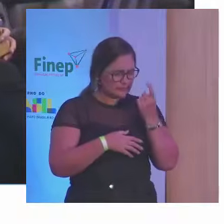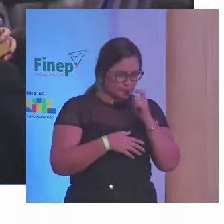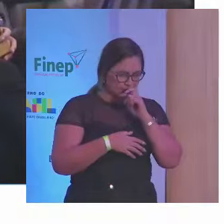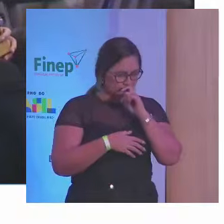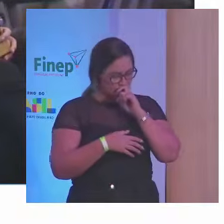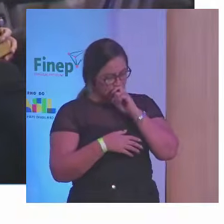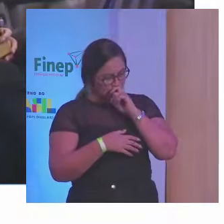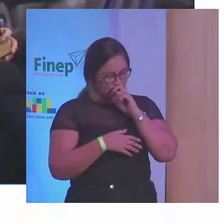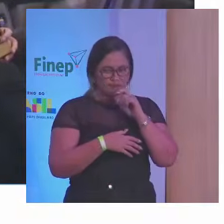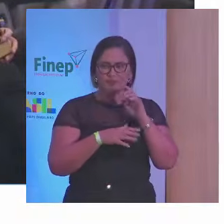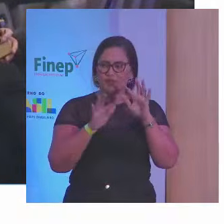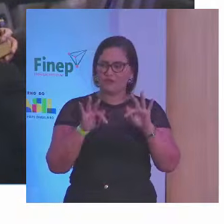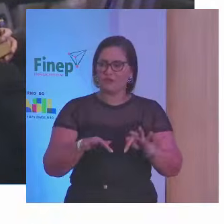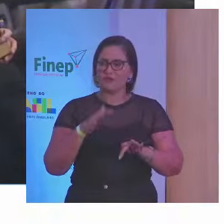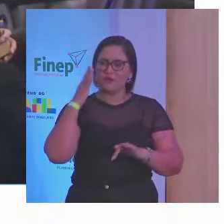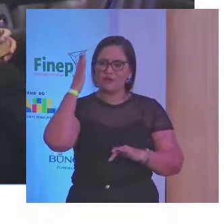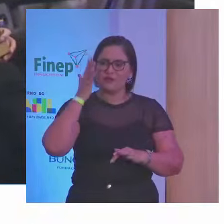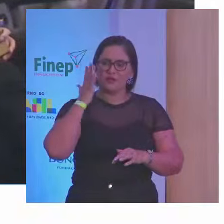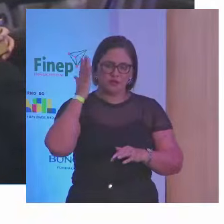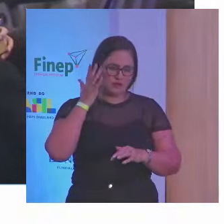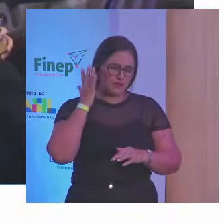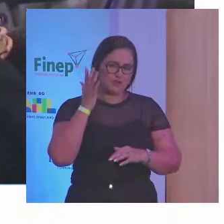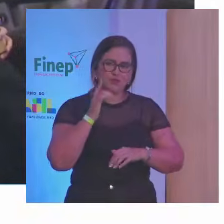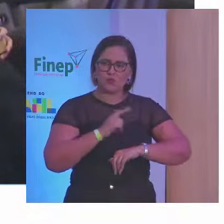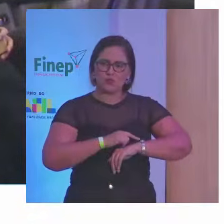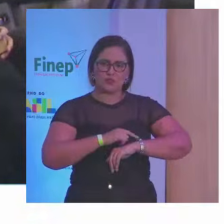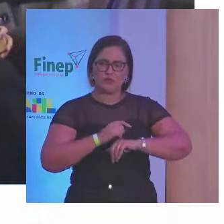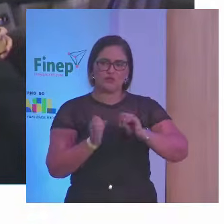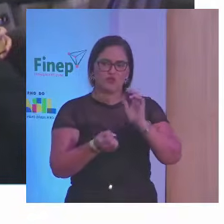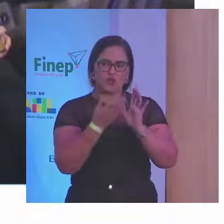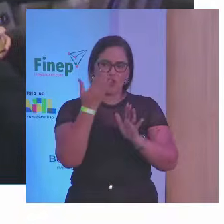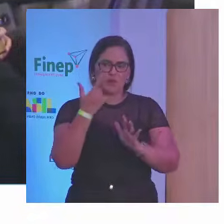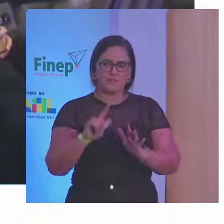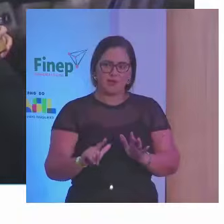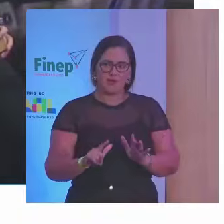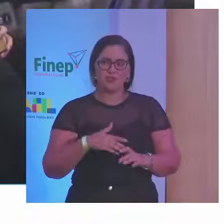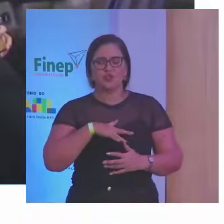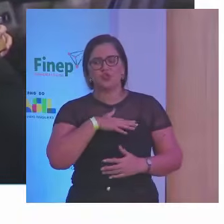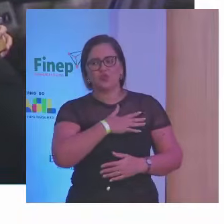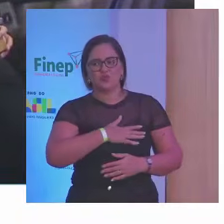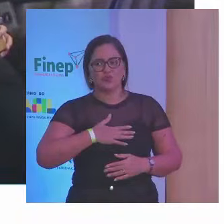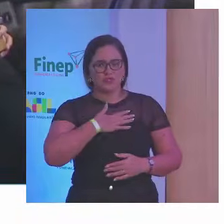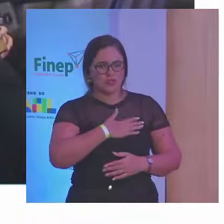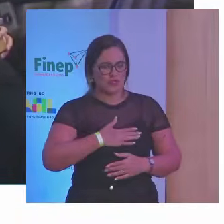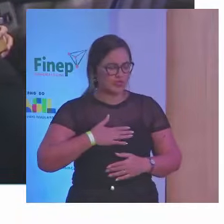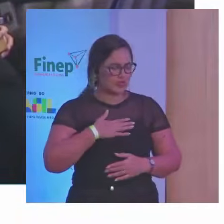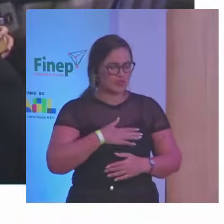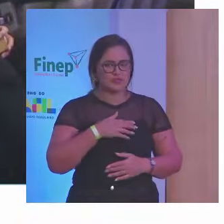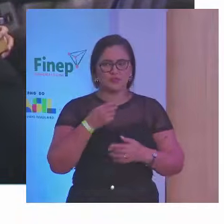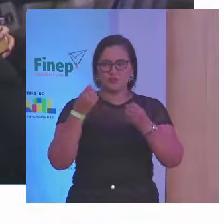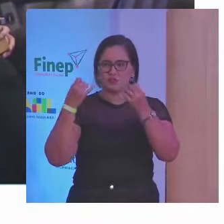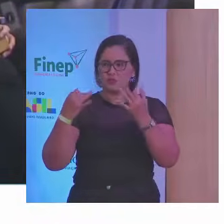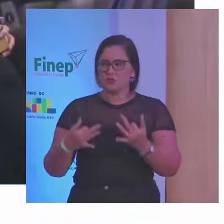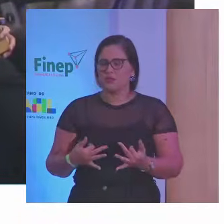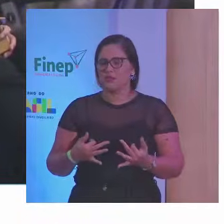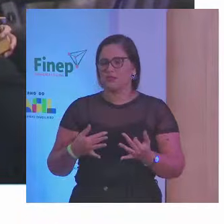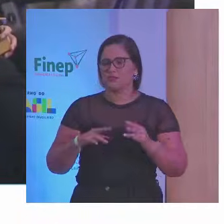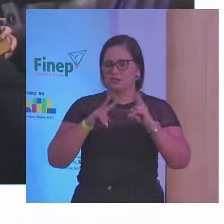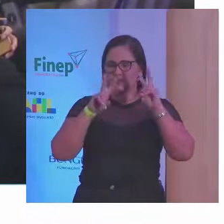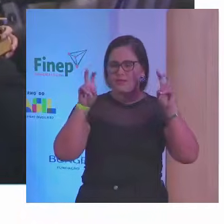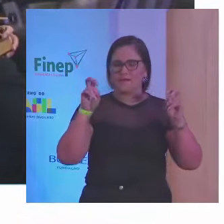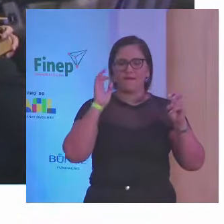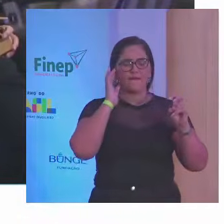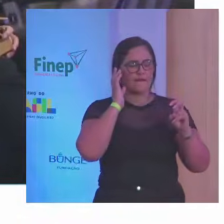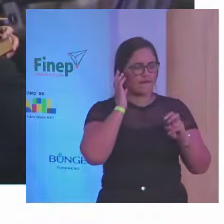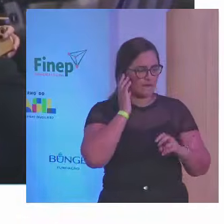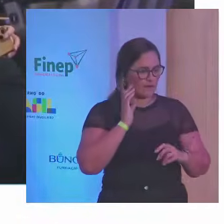Como já estava no fim da palestra, não deu tempo de elaborar um pouquinho mais. Eu gostaria que o senhor falasse um pouco sobre isso, sobre essa questão